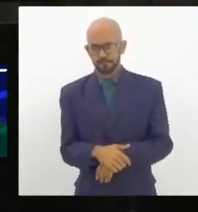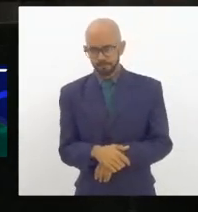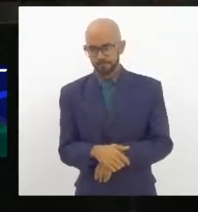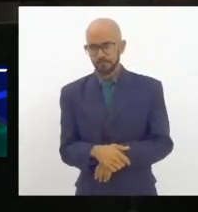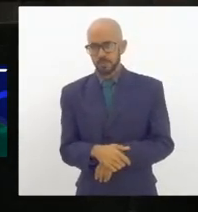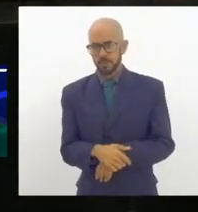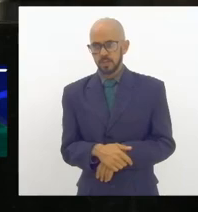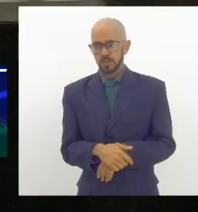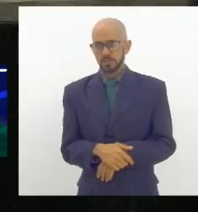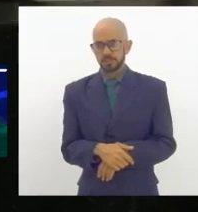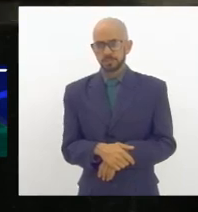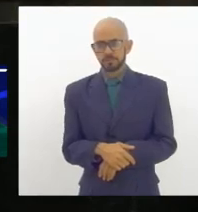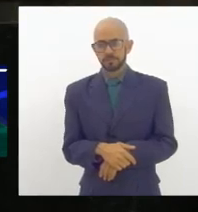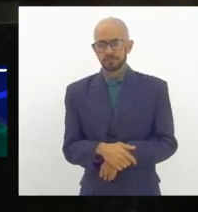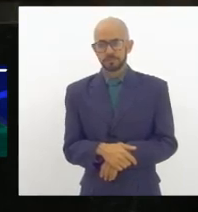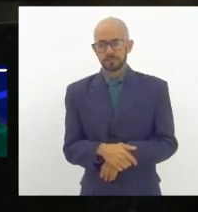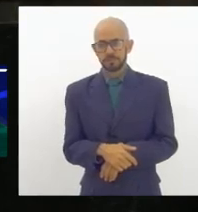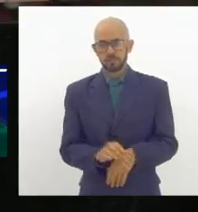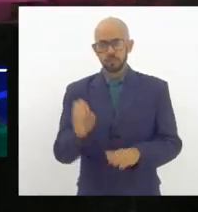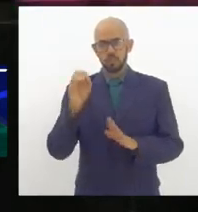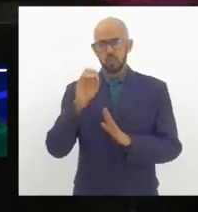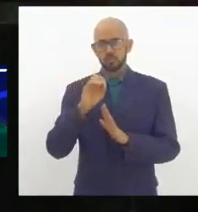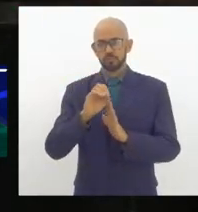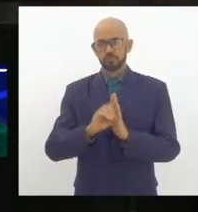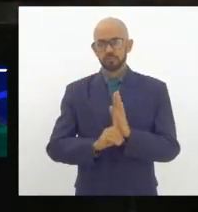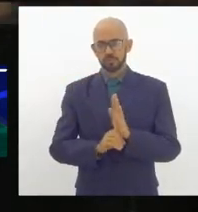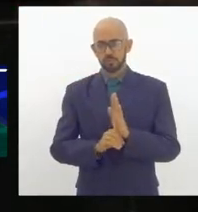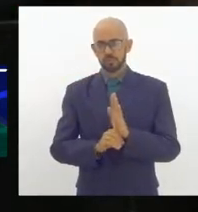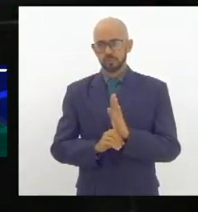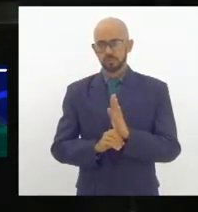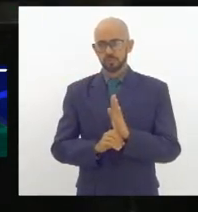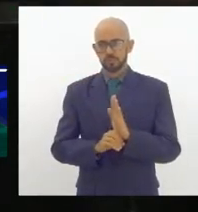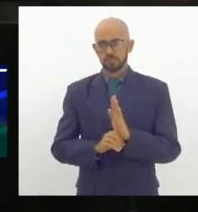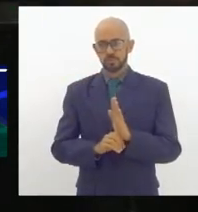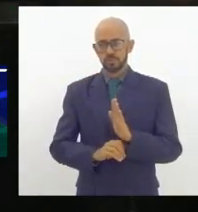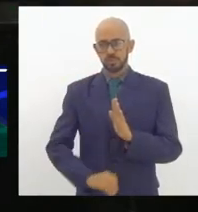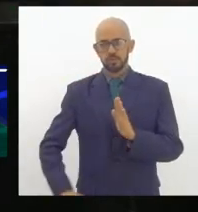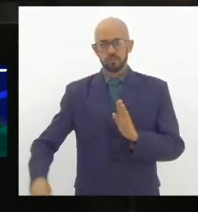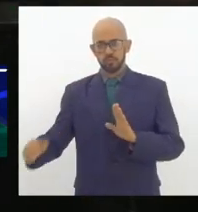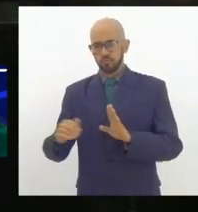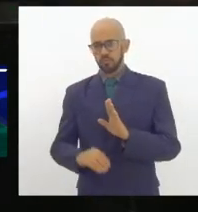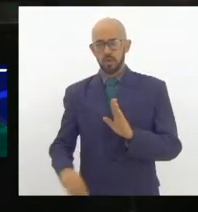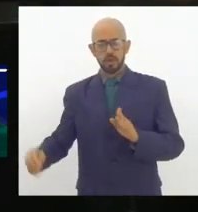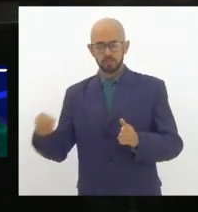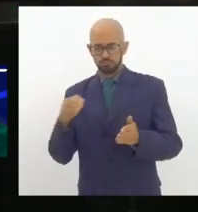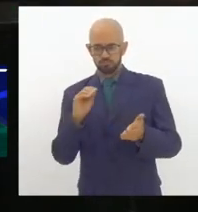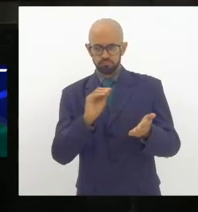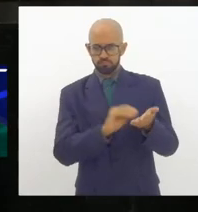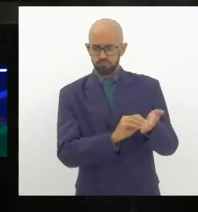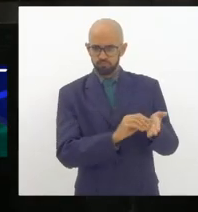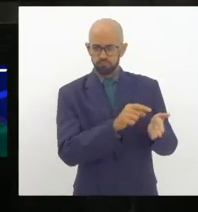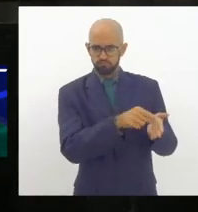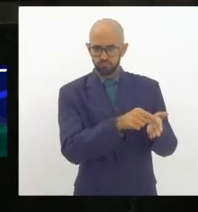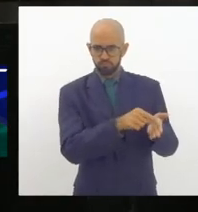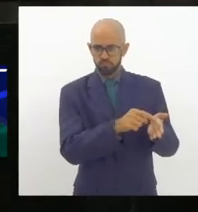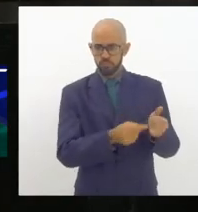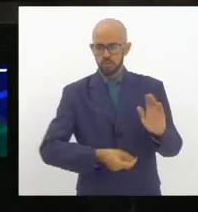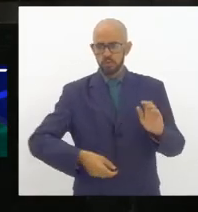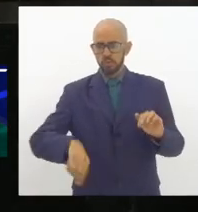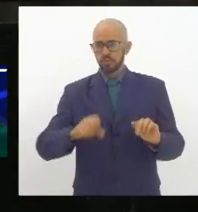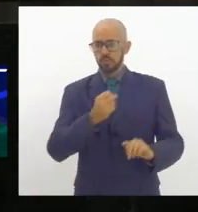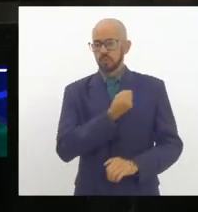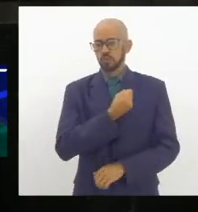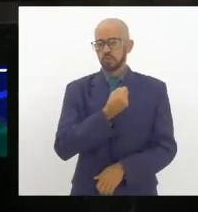foi o Ofício protocolado e recebeu o número de